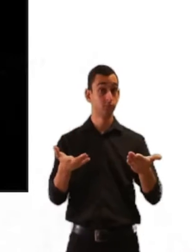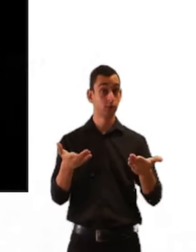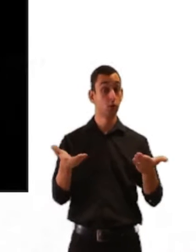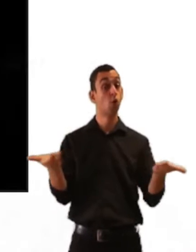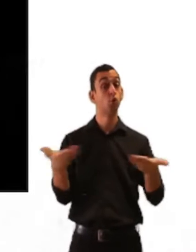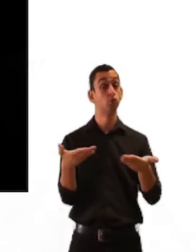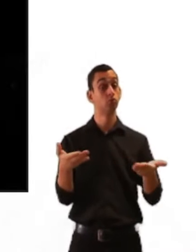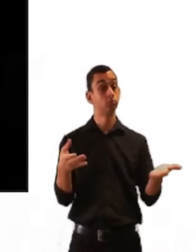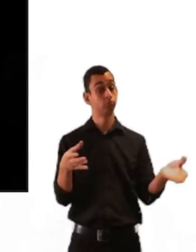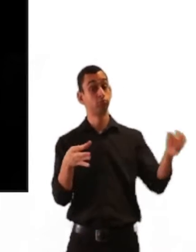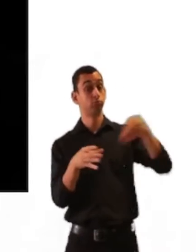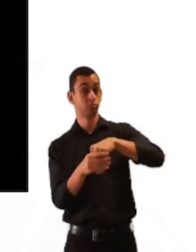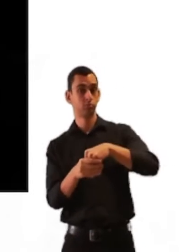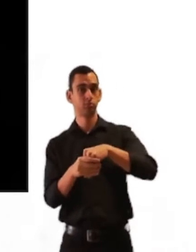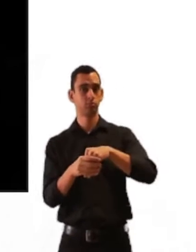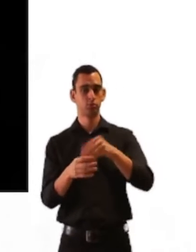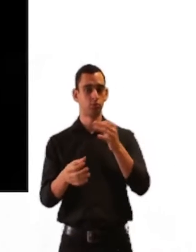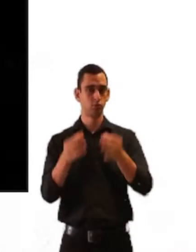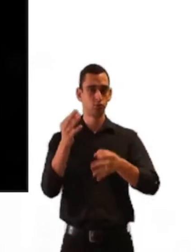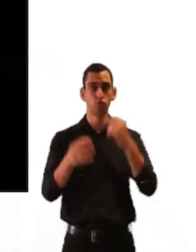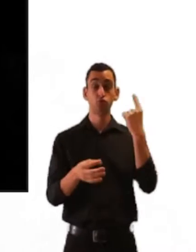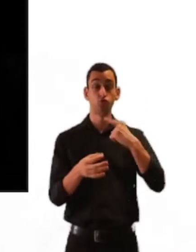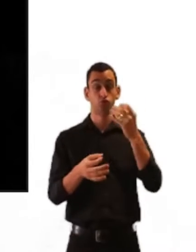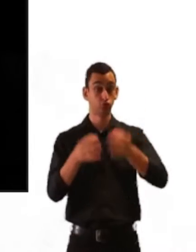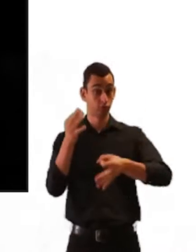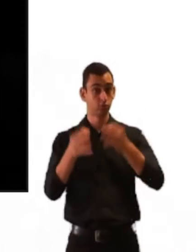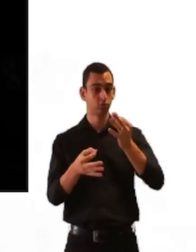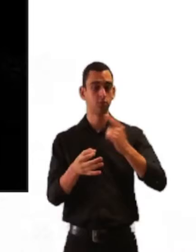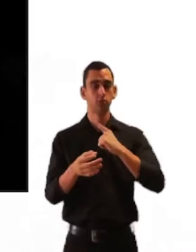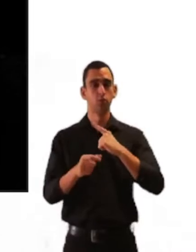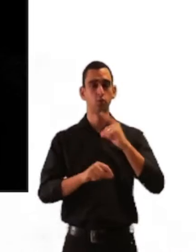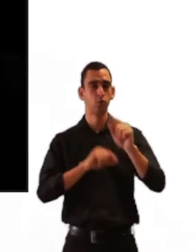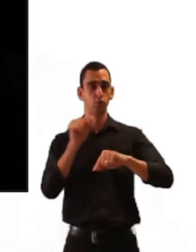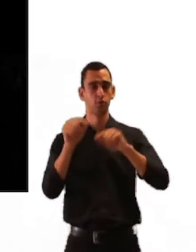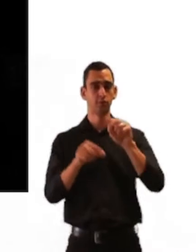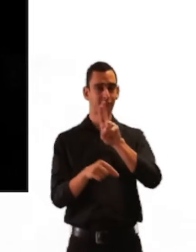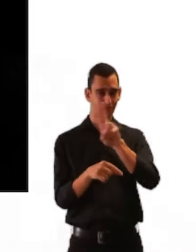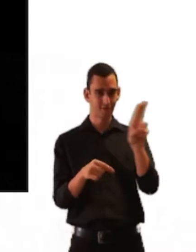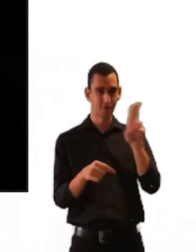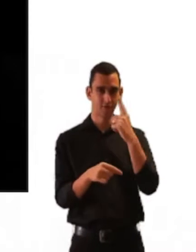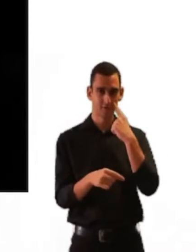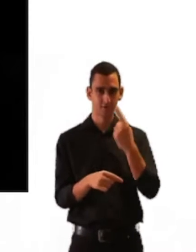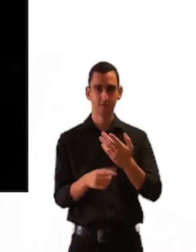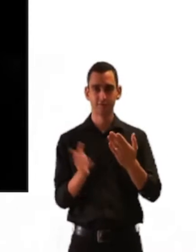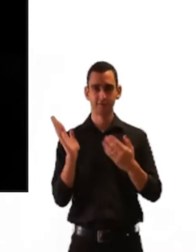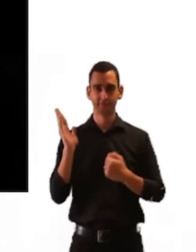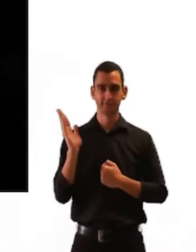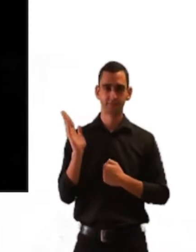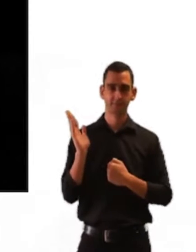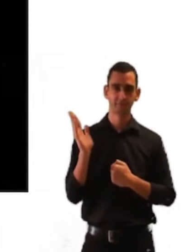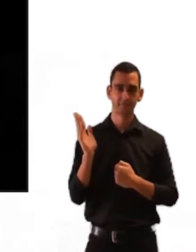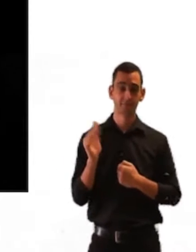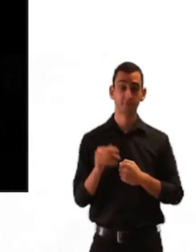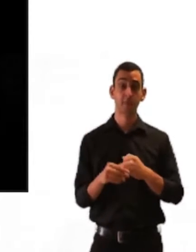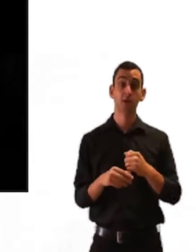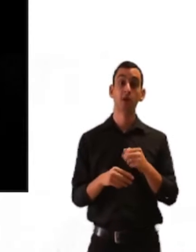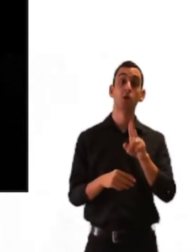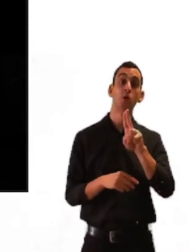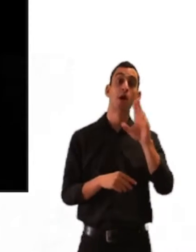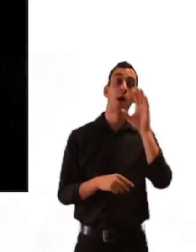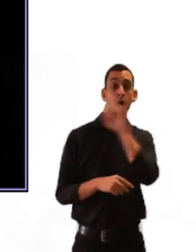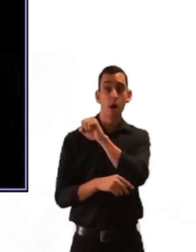isso para o direito? Então, o livro chama Rápido e Devagar, Duas Formas de Pensar. O que que ele diz, assim,